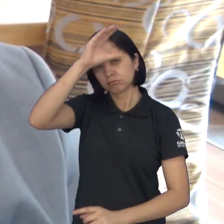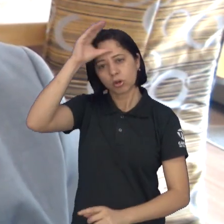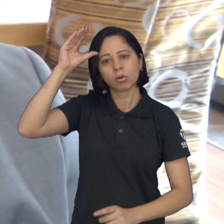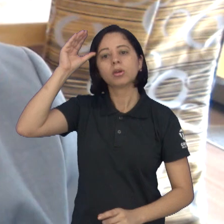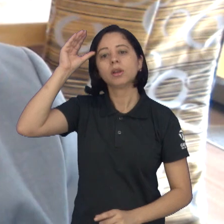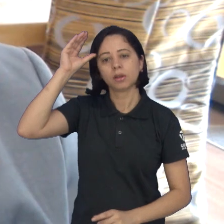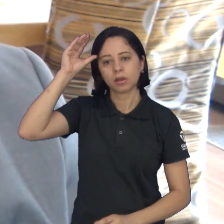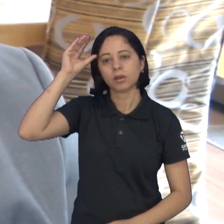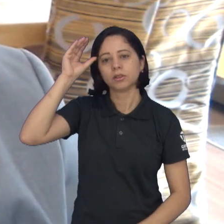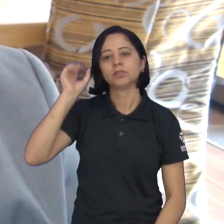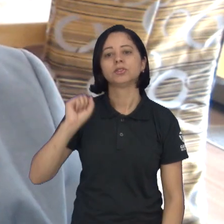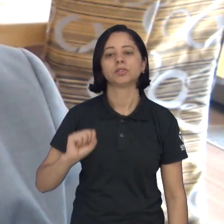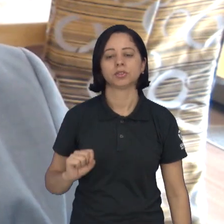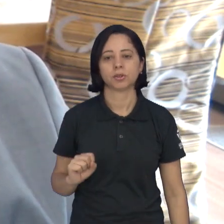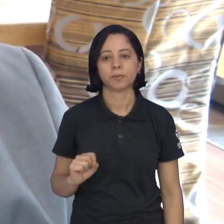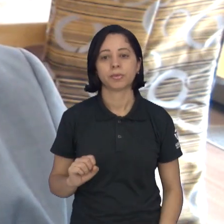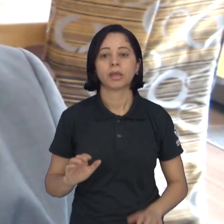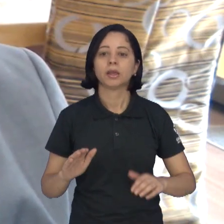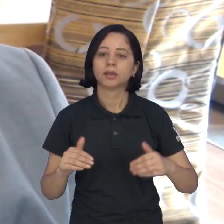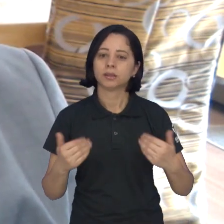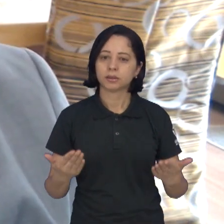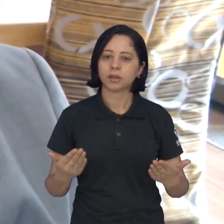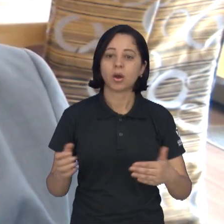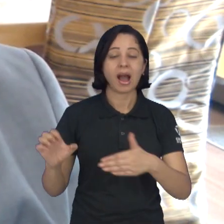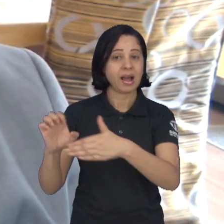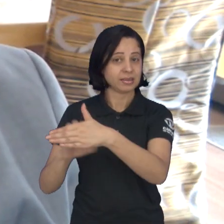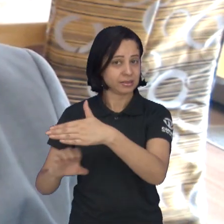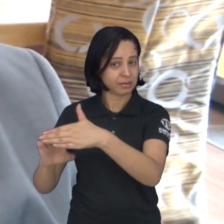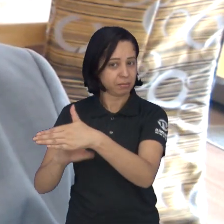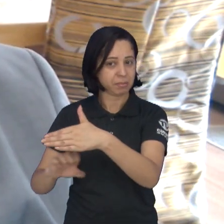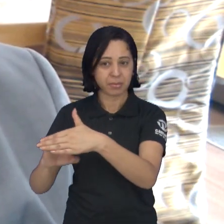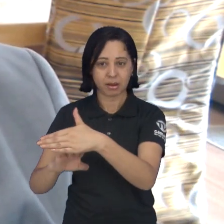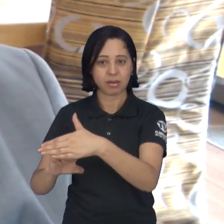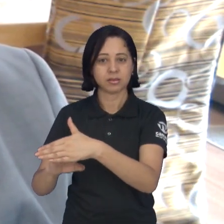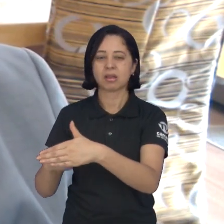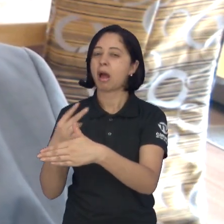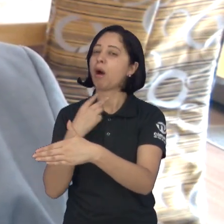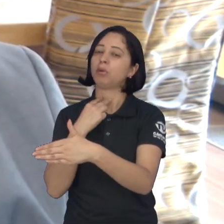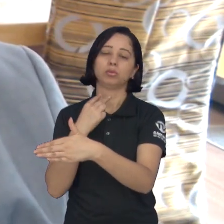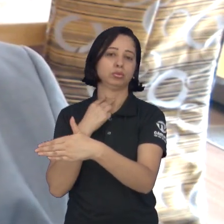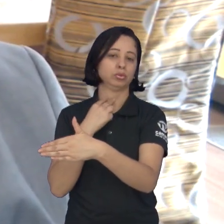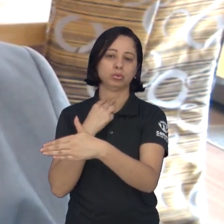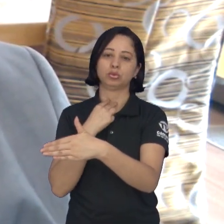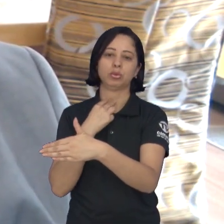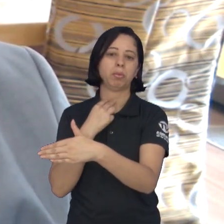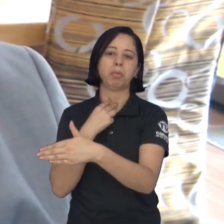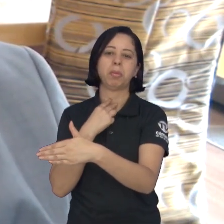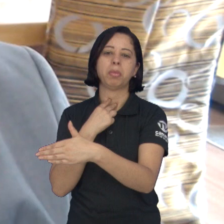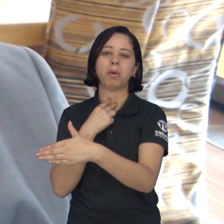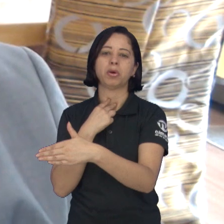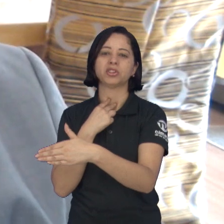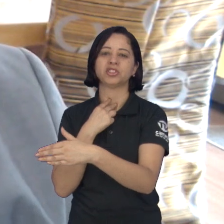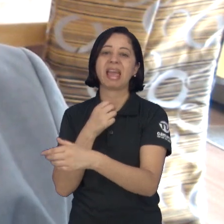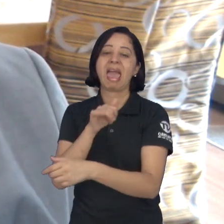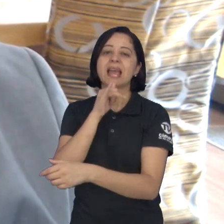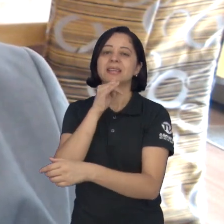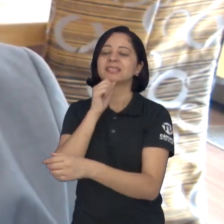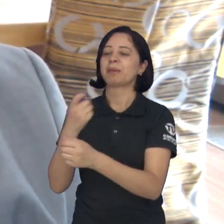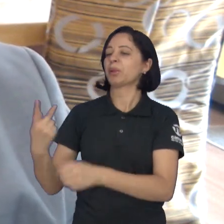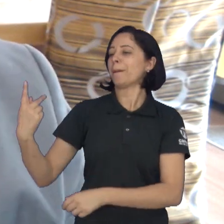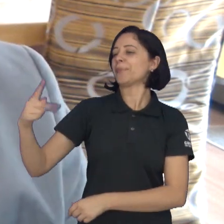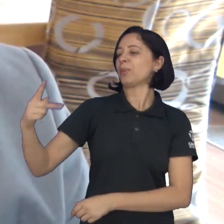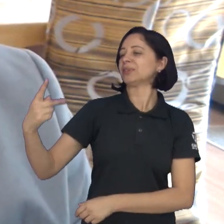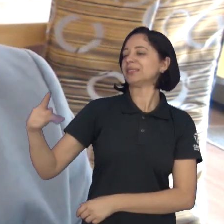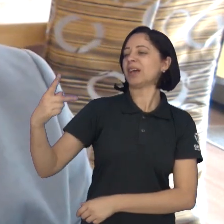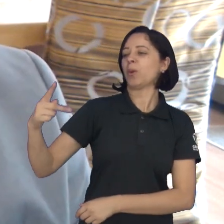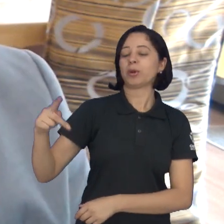sua oferta cumprida. Então, as empresas não podem simplesmente criar ofertas para